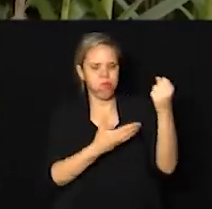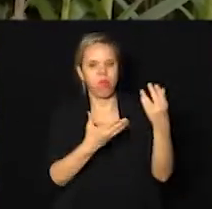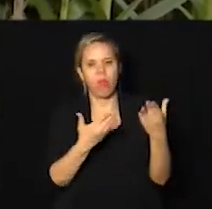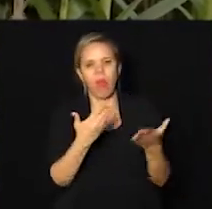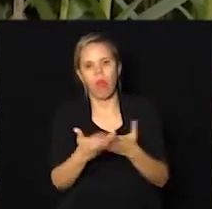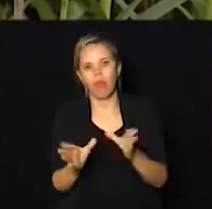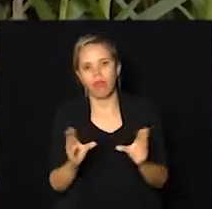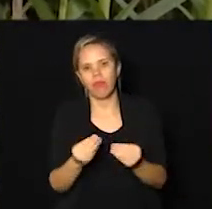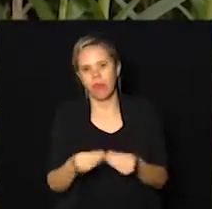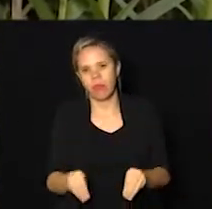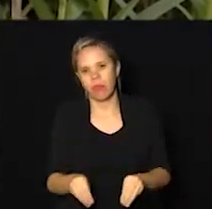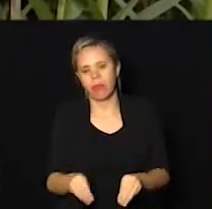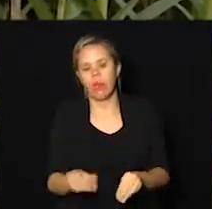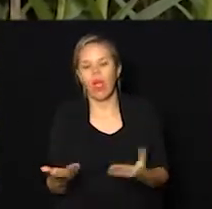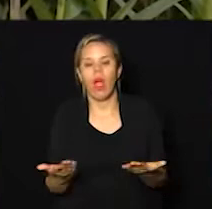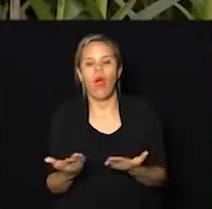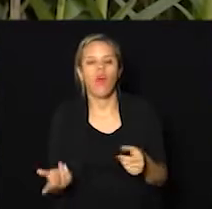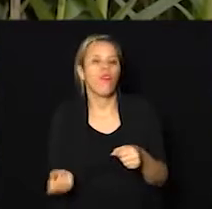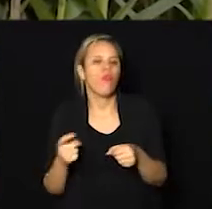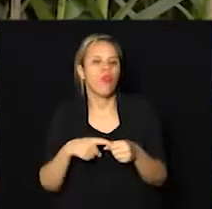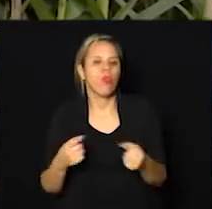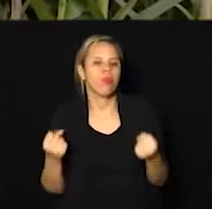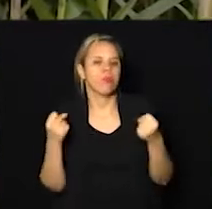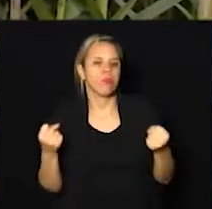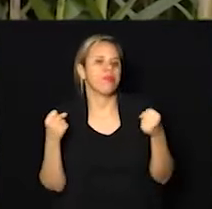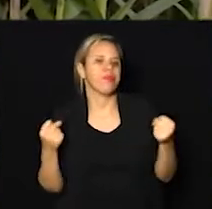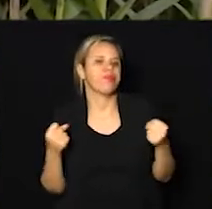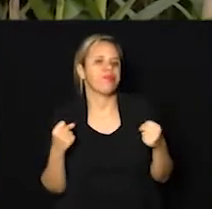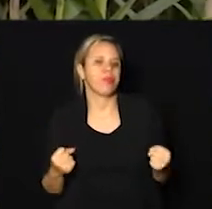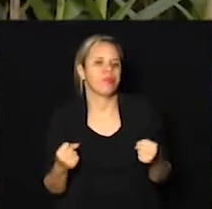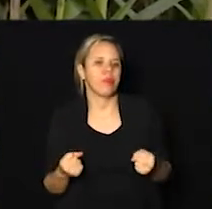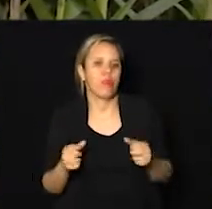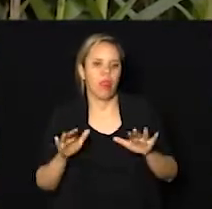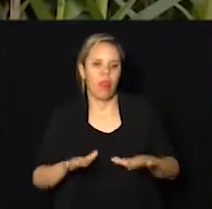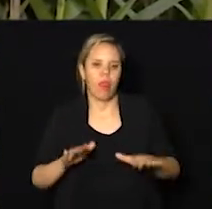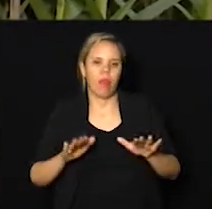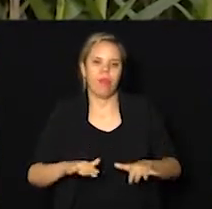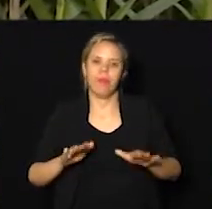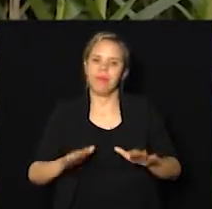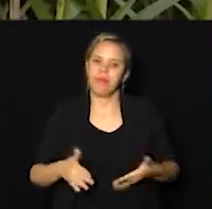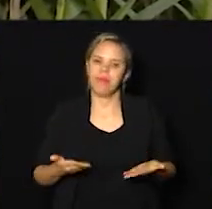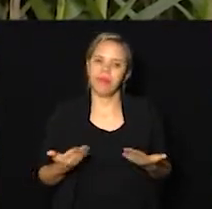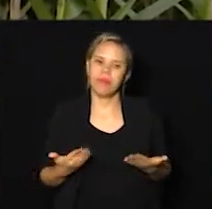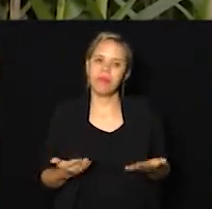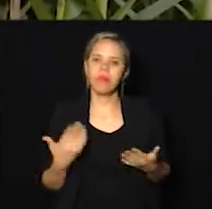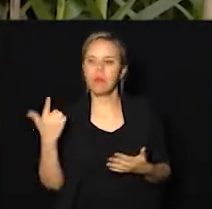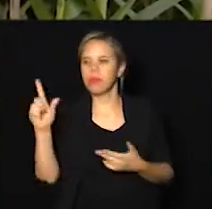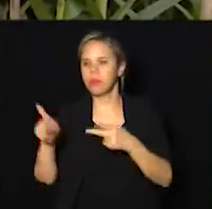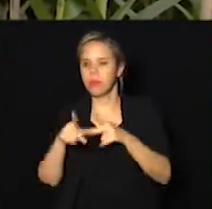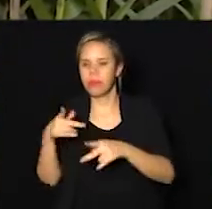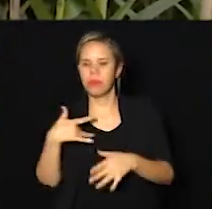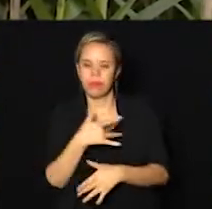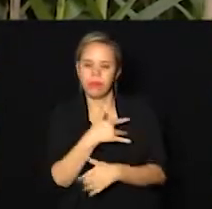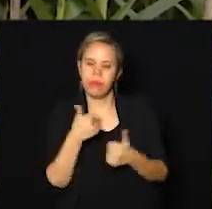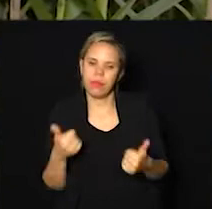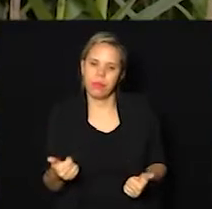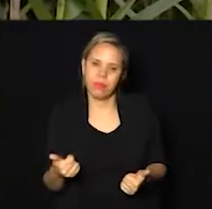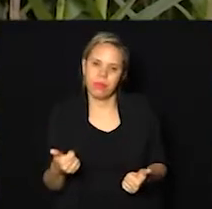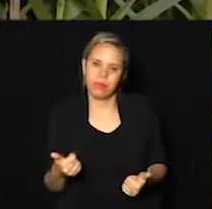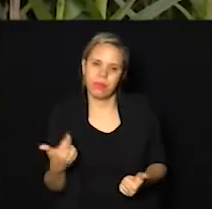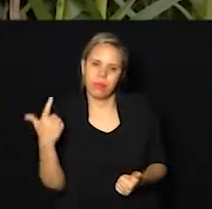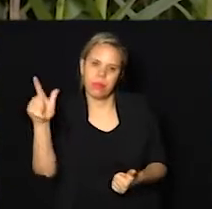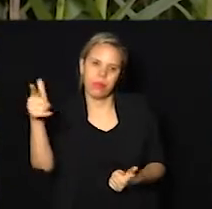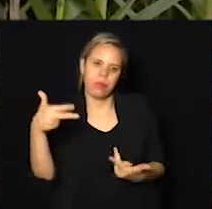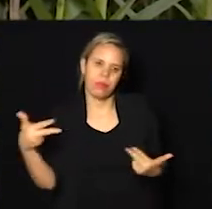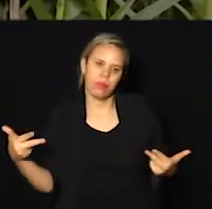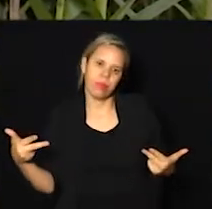muito perdida. Então, a retomada deles vai ser muito mais lenta do que qualquer outra pessoa saudável que